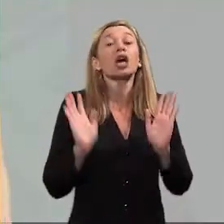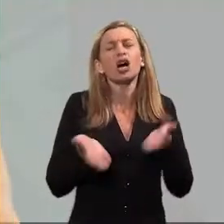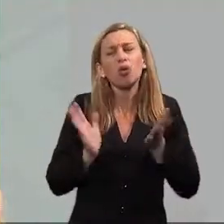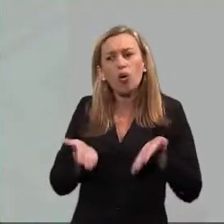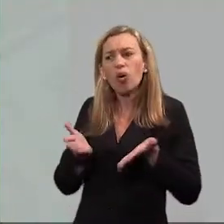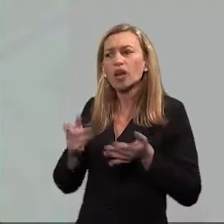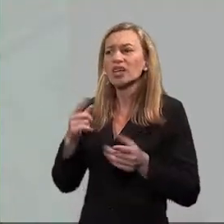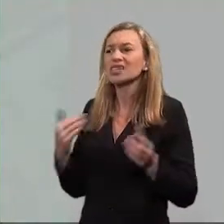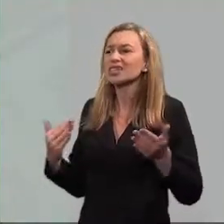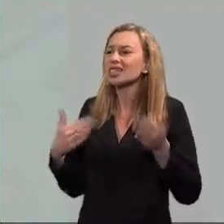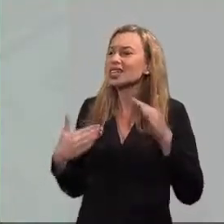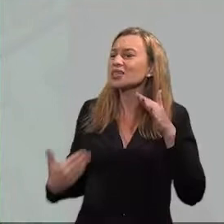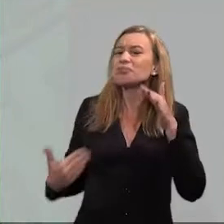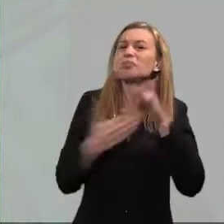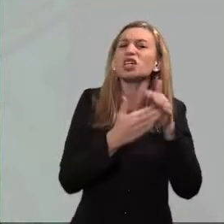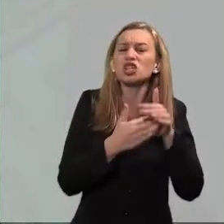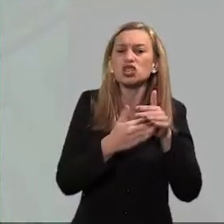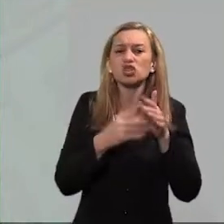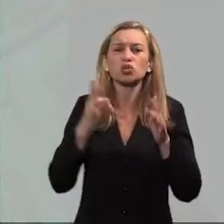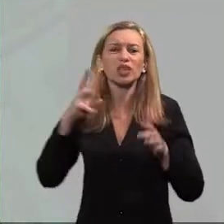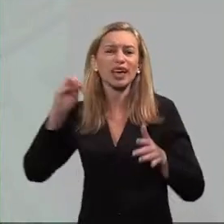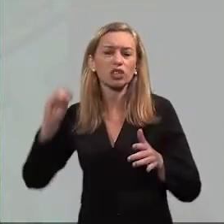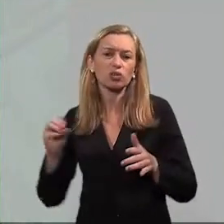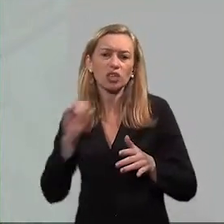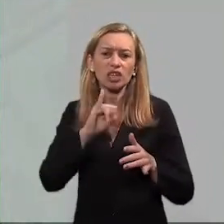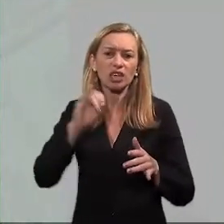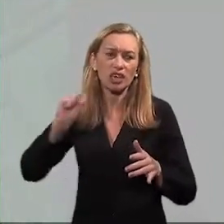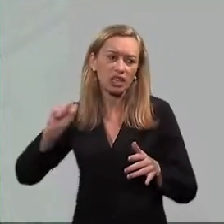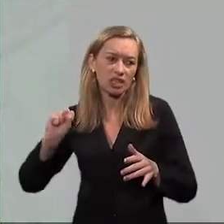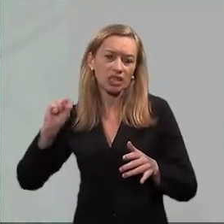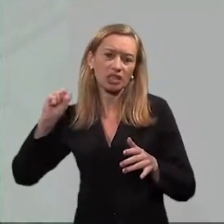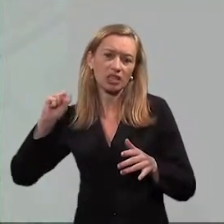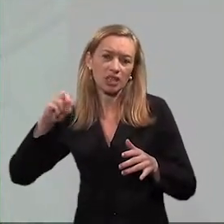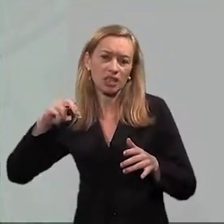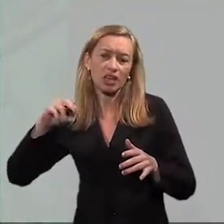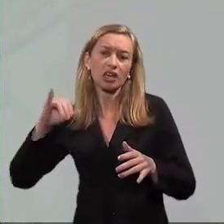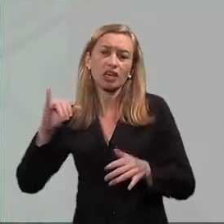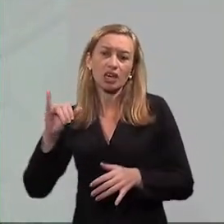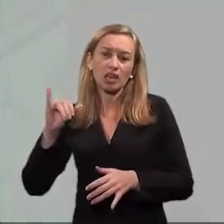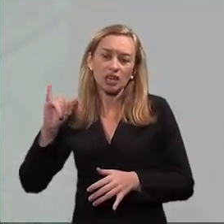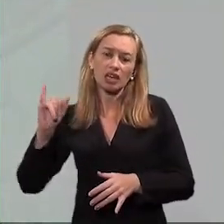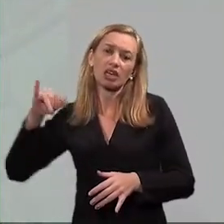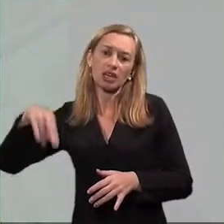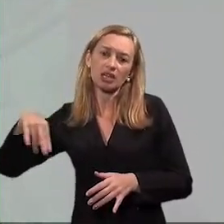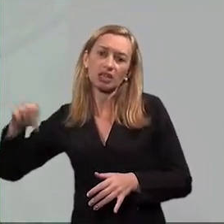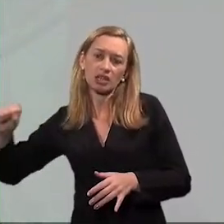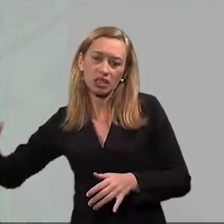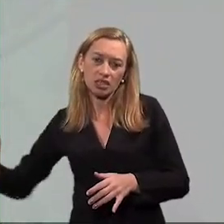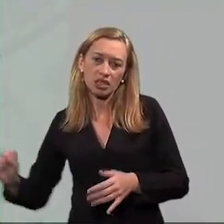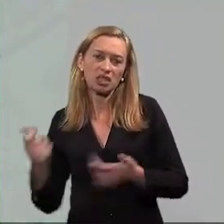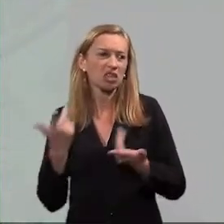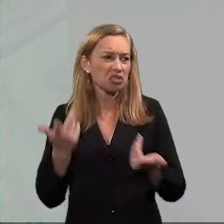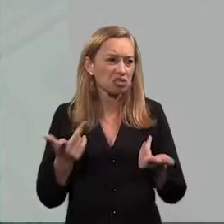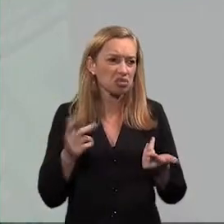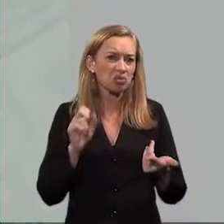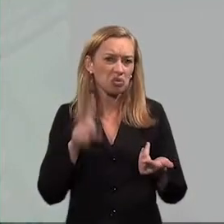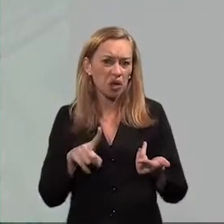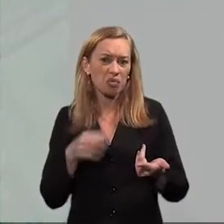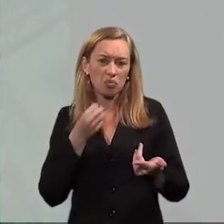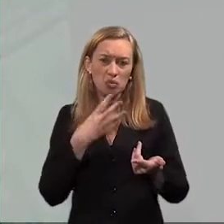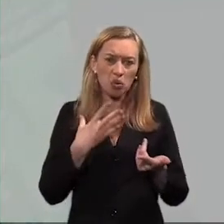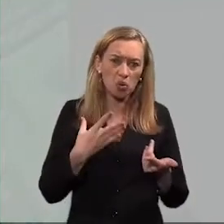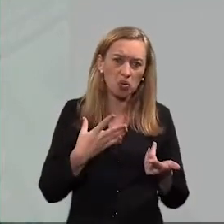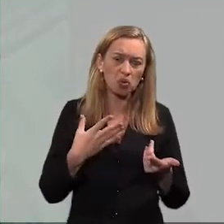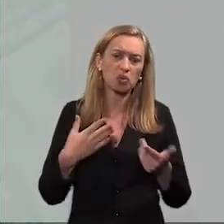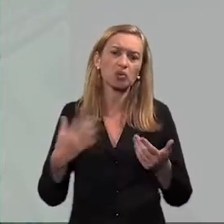Agora, esse limite do teto do INSS, isso não é positivo do ponto de